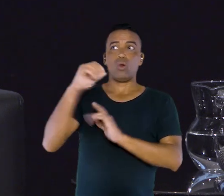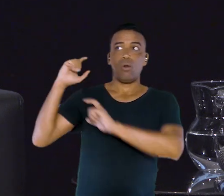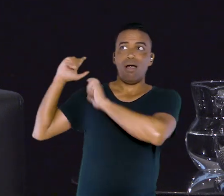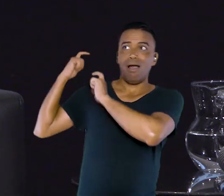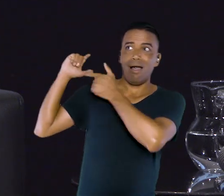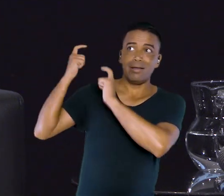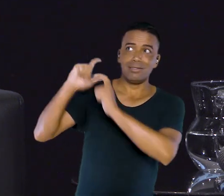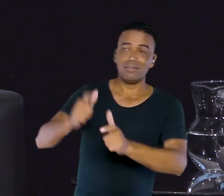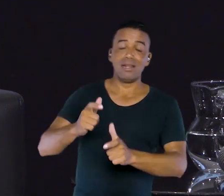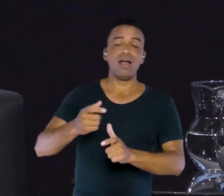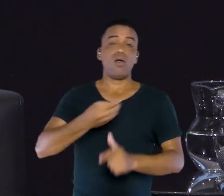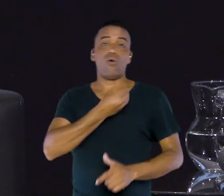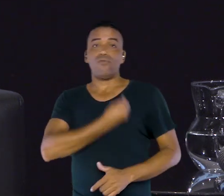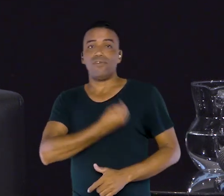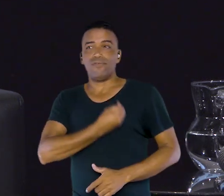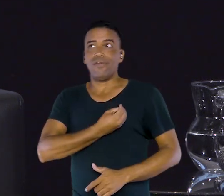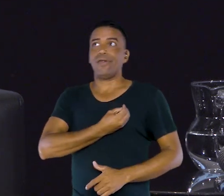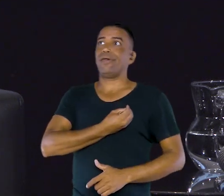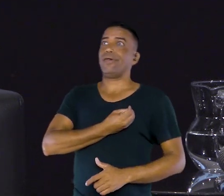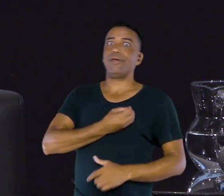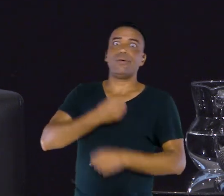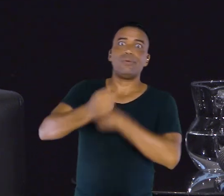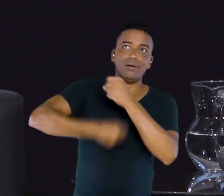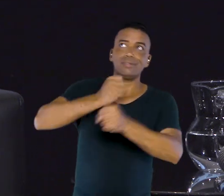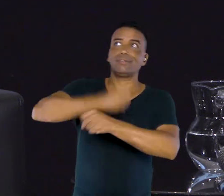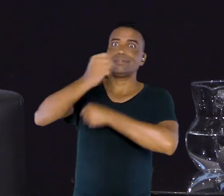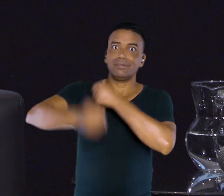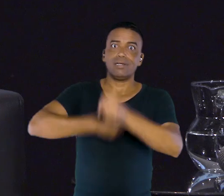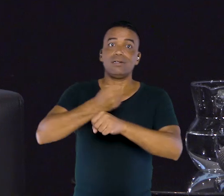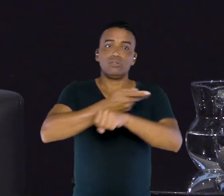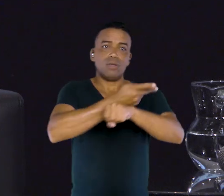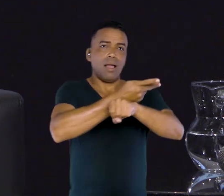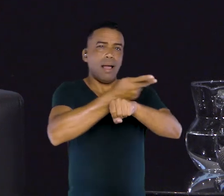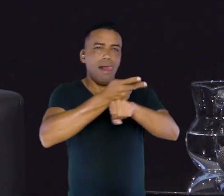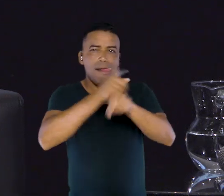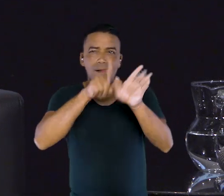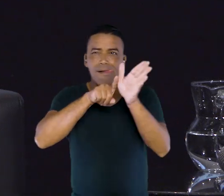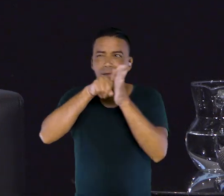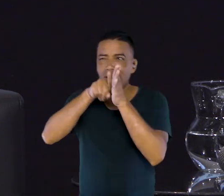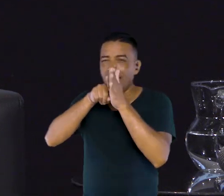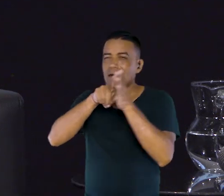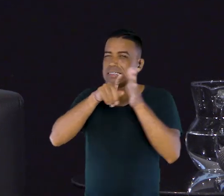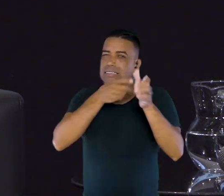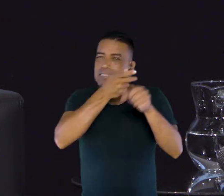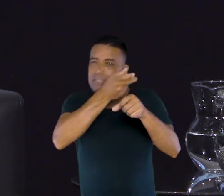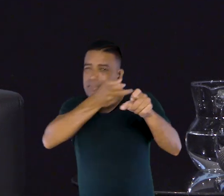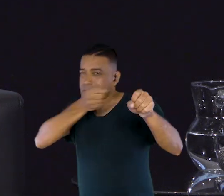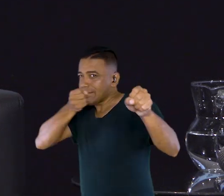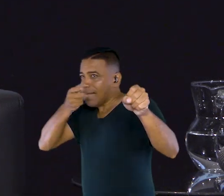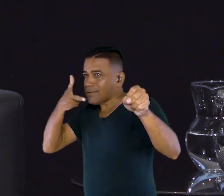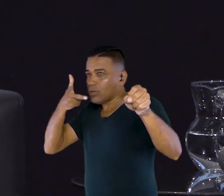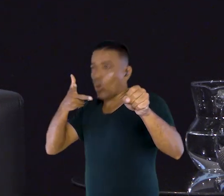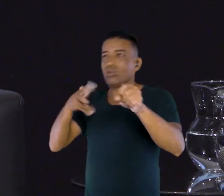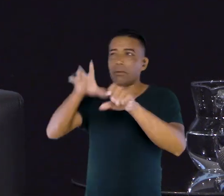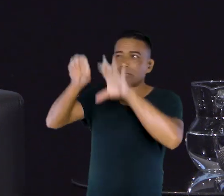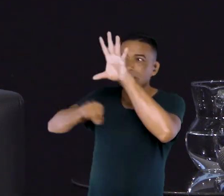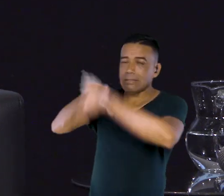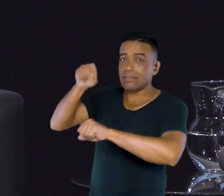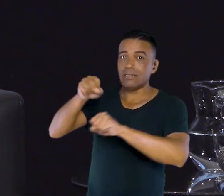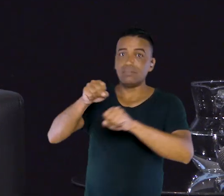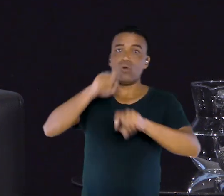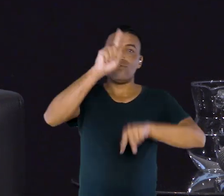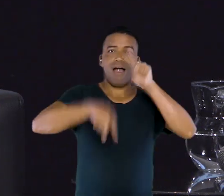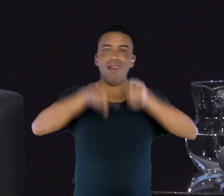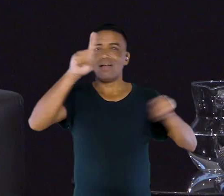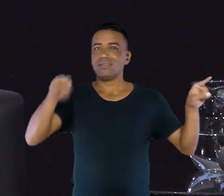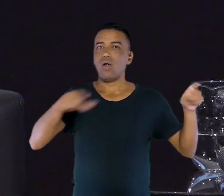nossos ancestrais viveram durante centenas de milhares de anos como caçadores e coletores, e que a partir de mais ou menos varia